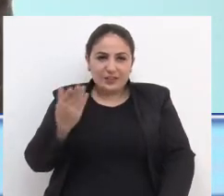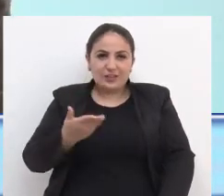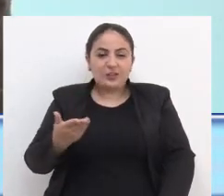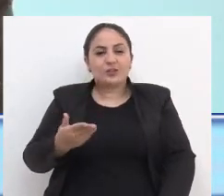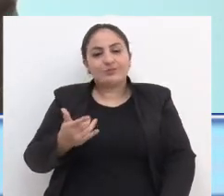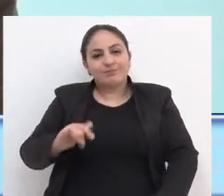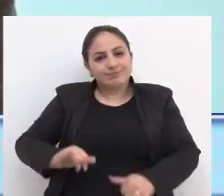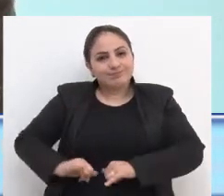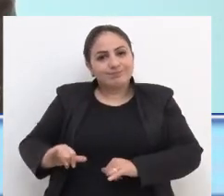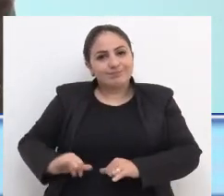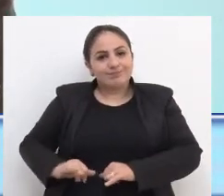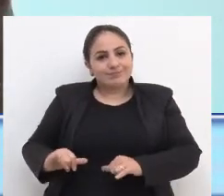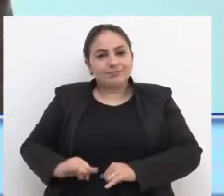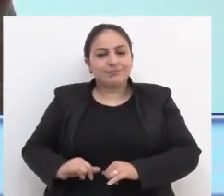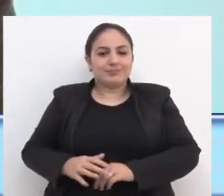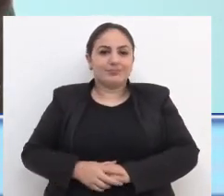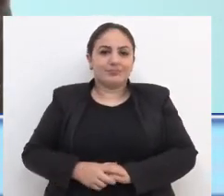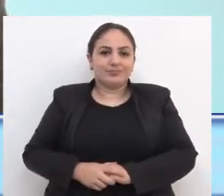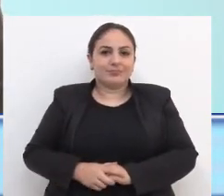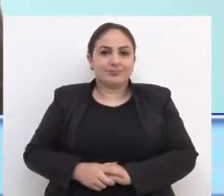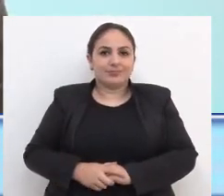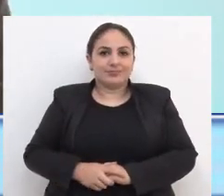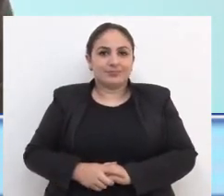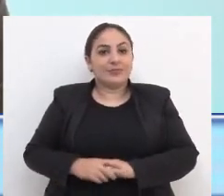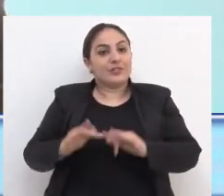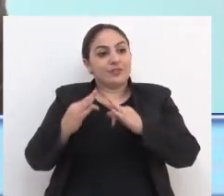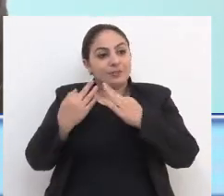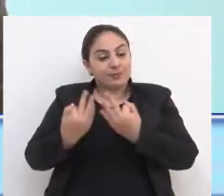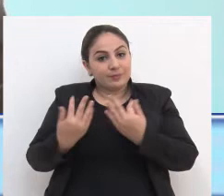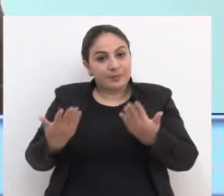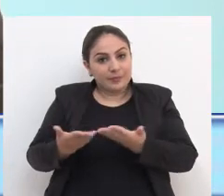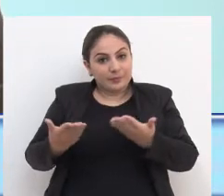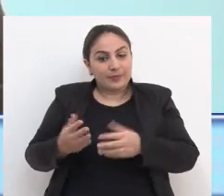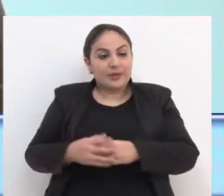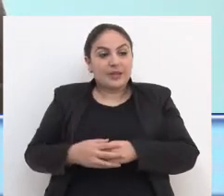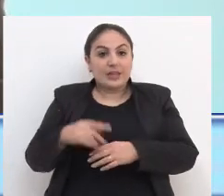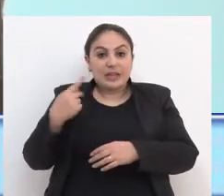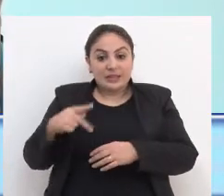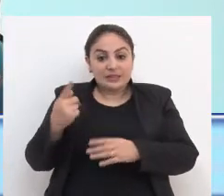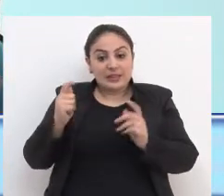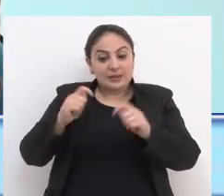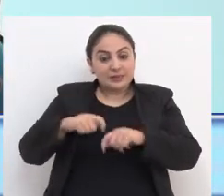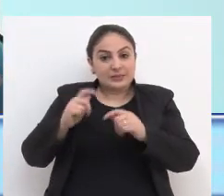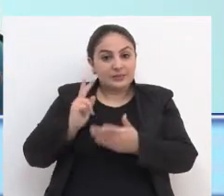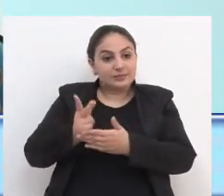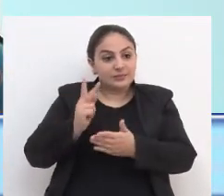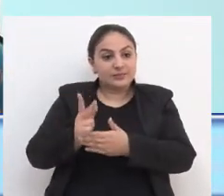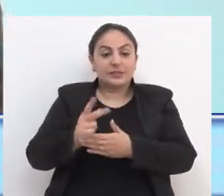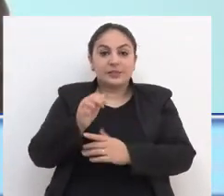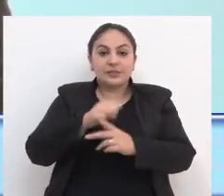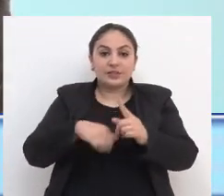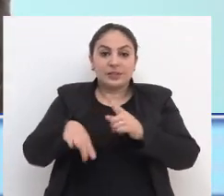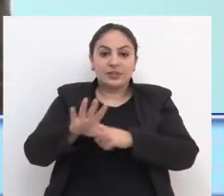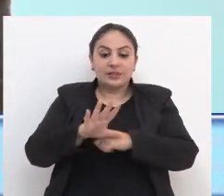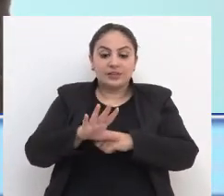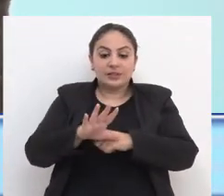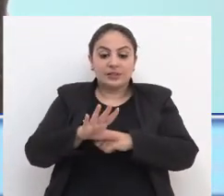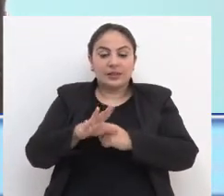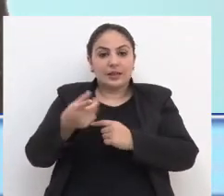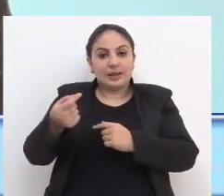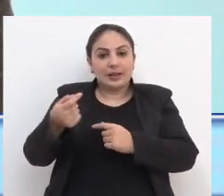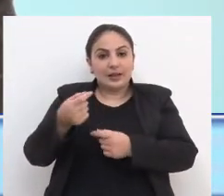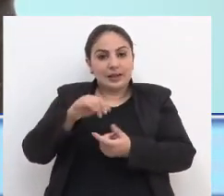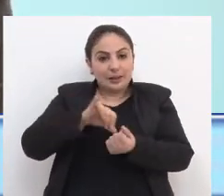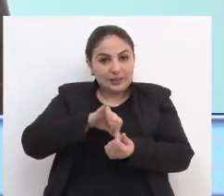vê, né? O sofrimento, né? Das famílias hoje, essa condição que é imposta pela sociedade, uma